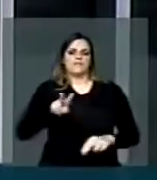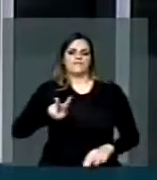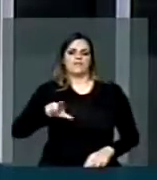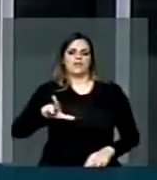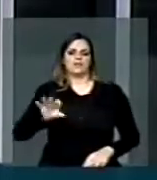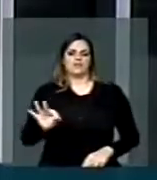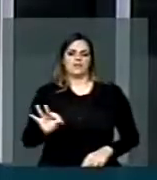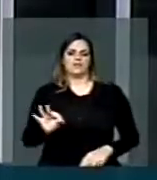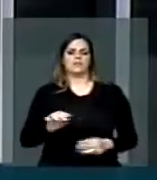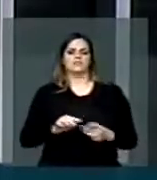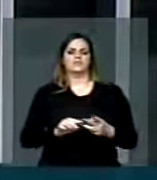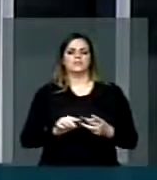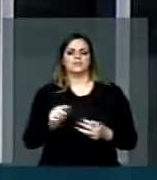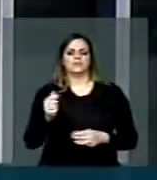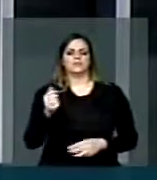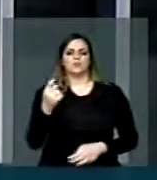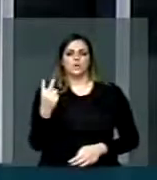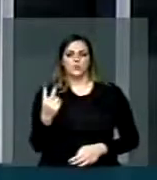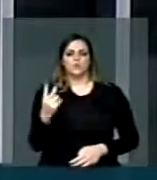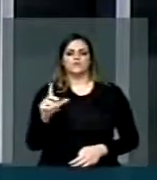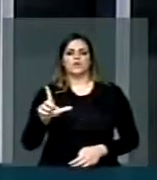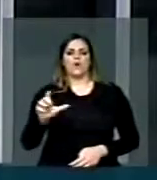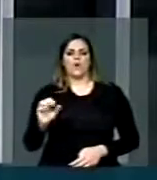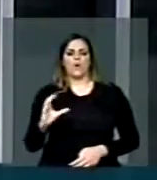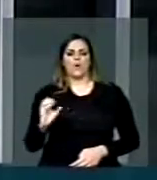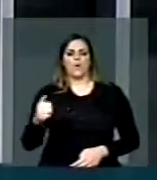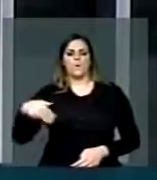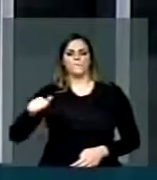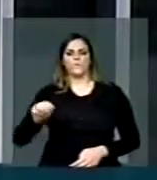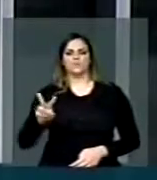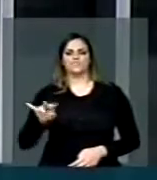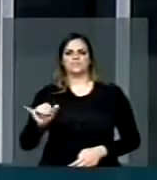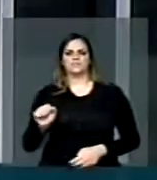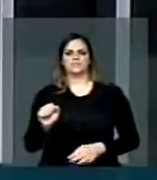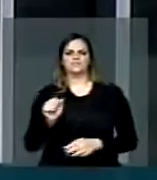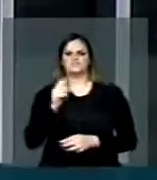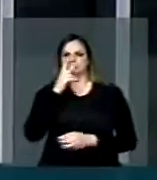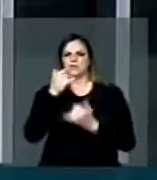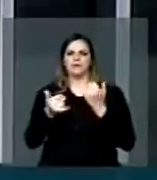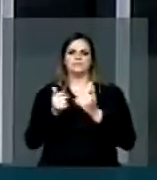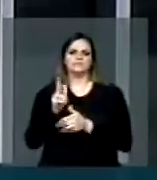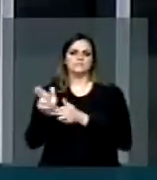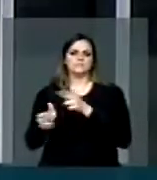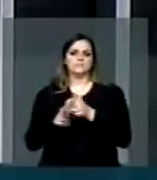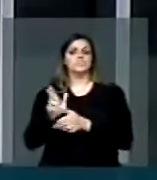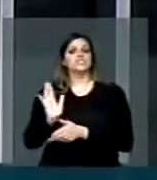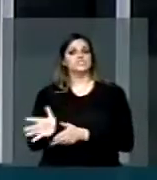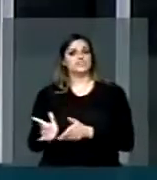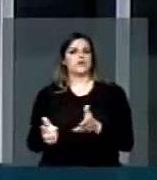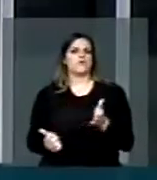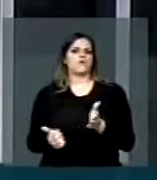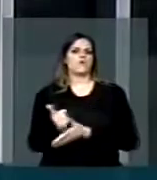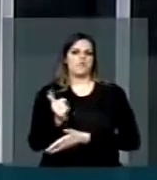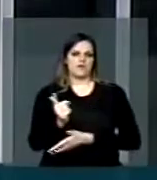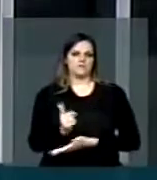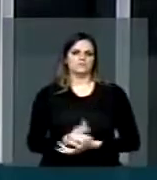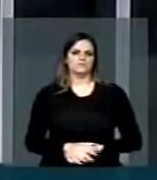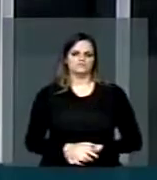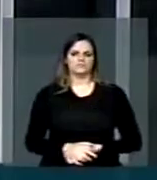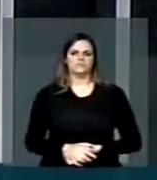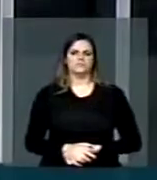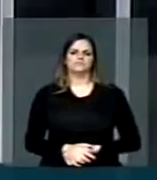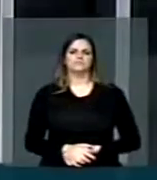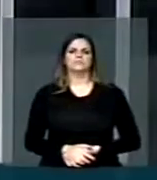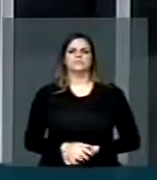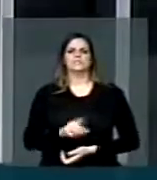locomotivas, 12 VLTs e 2 locomotivas que já foram compradas, um investimento